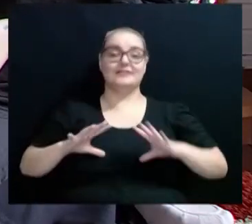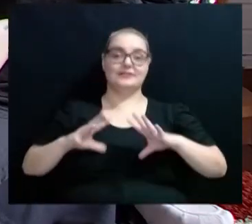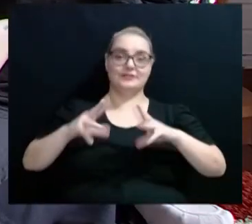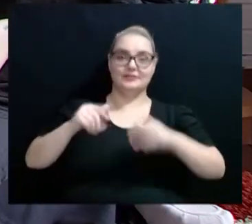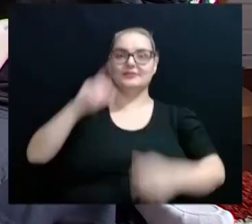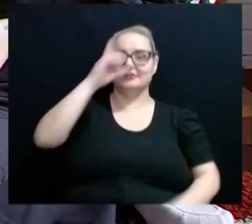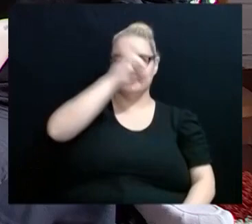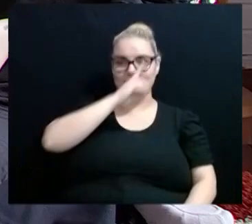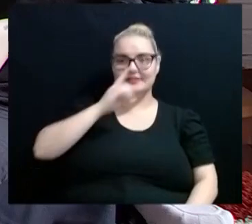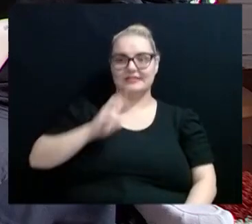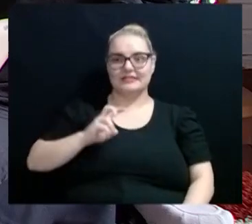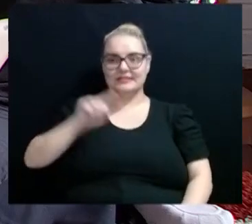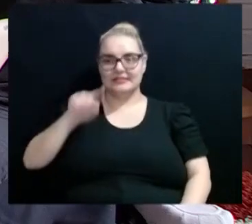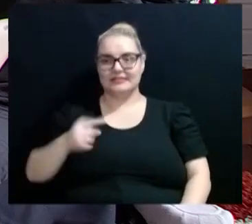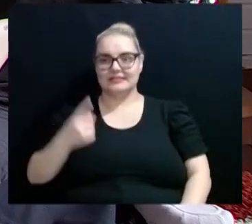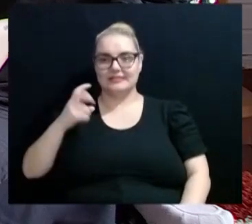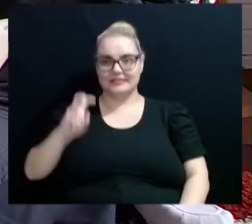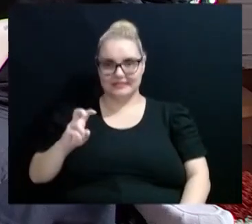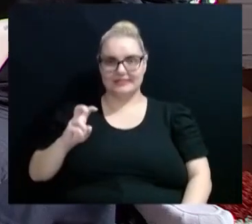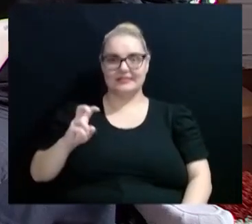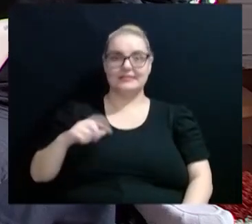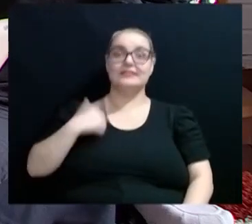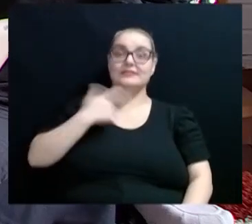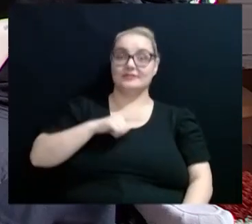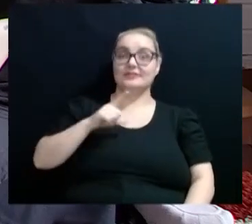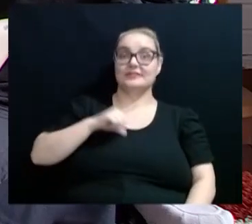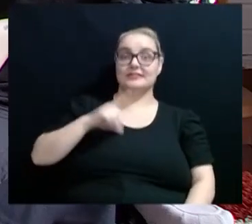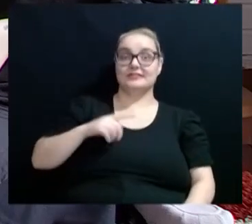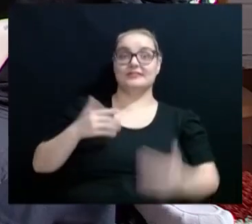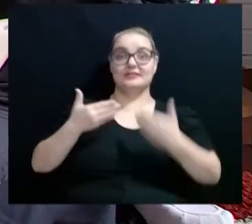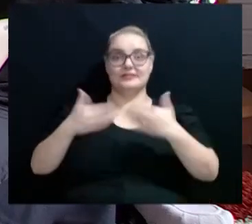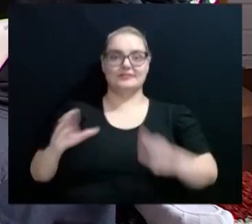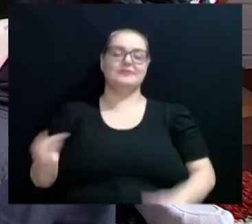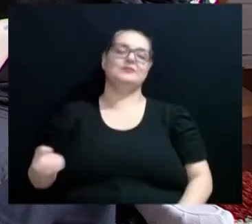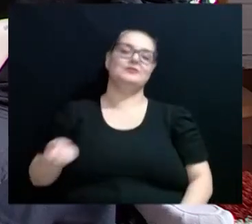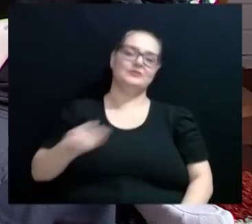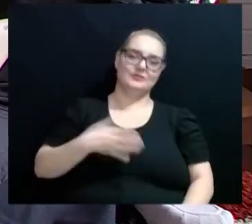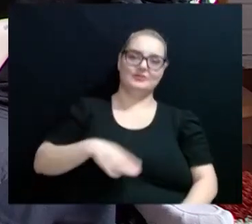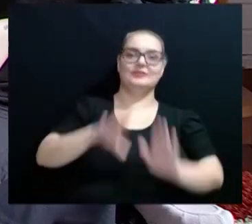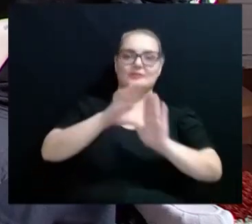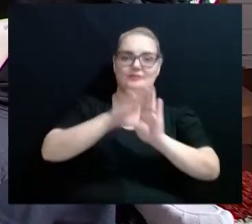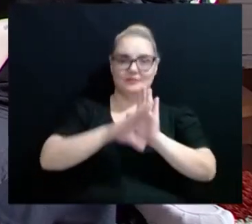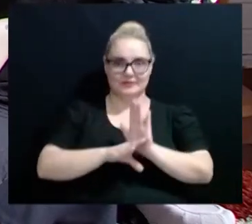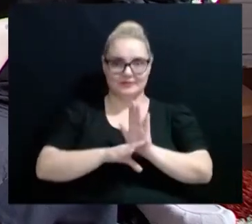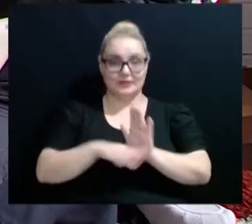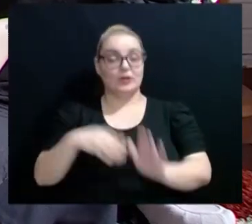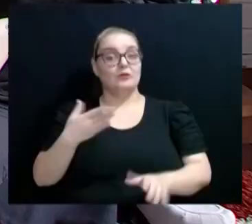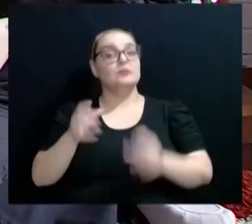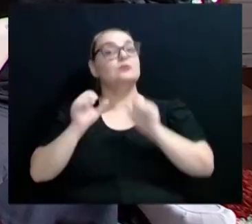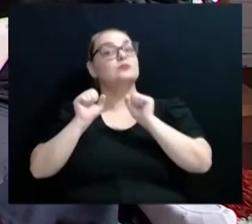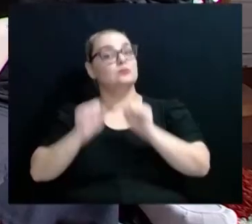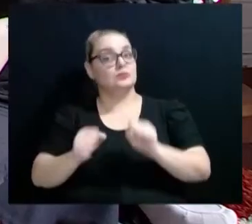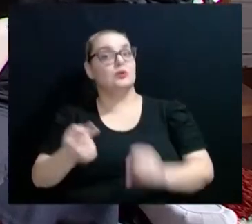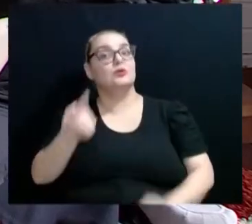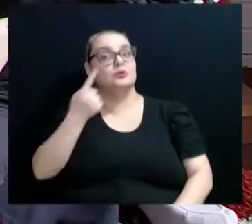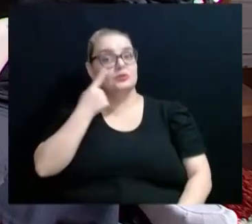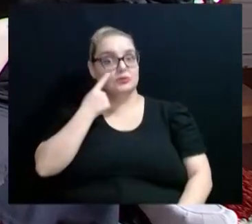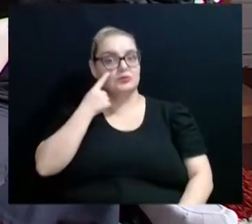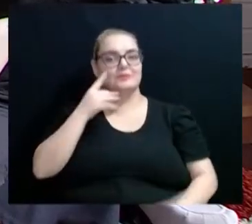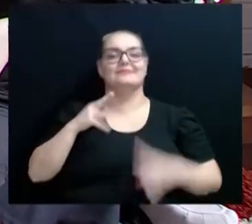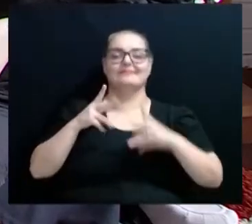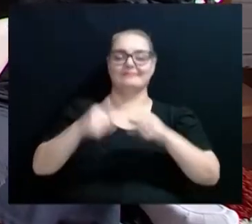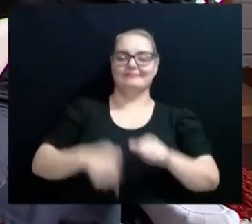que todo domingo, 5h15 da tarde, a gente tem a estreia de um novo programa. E você pode